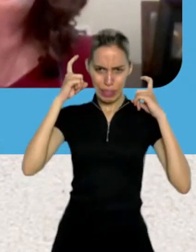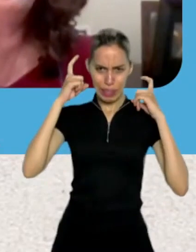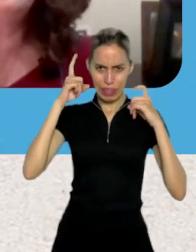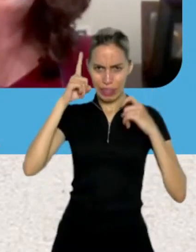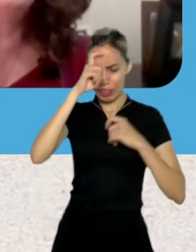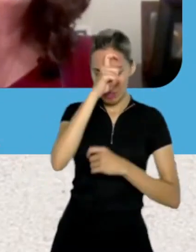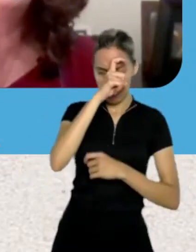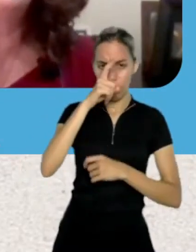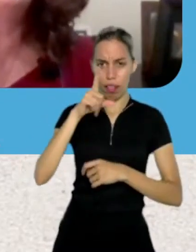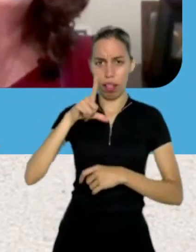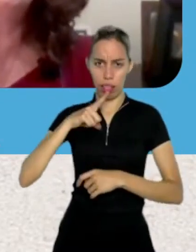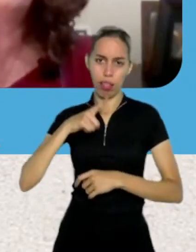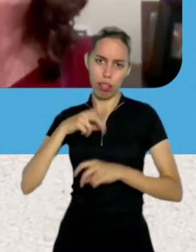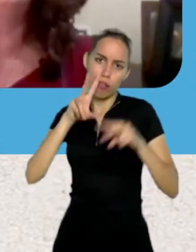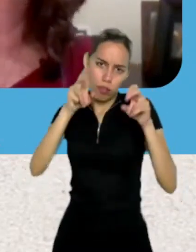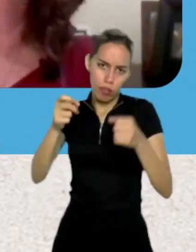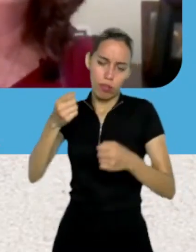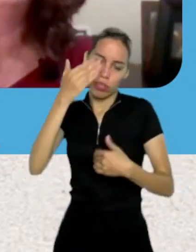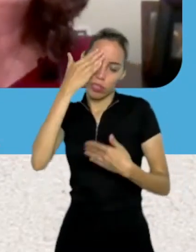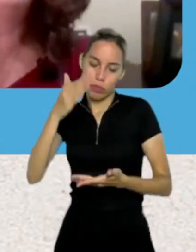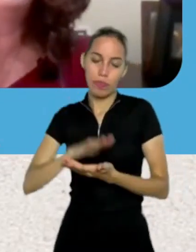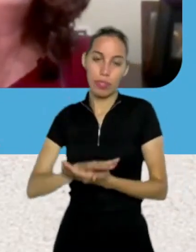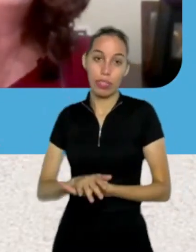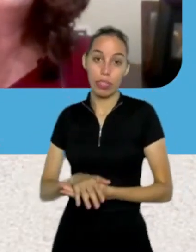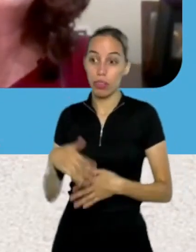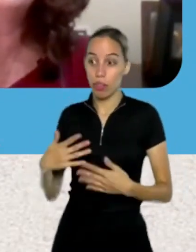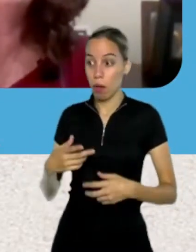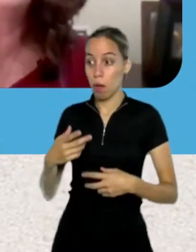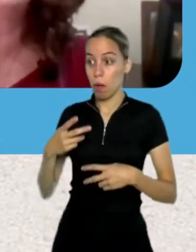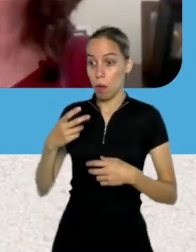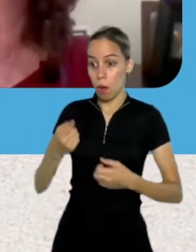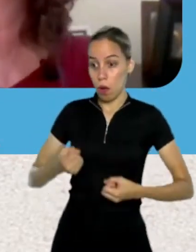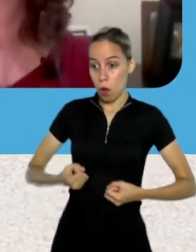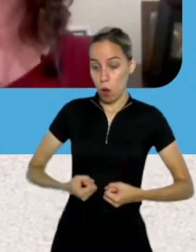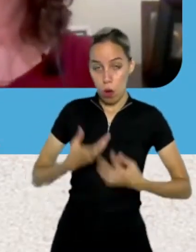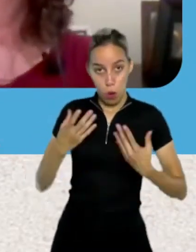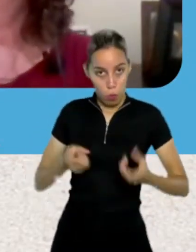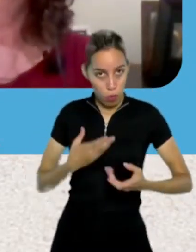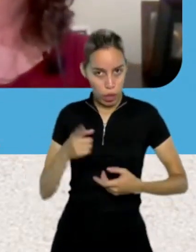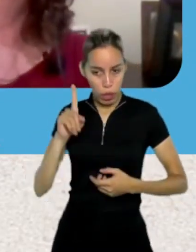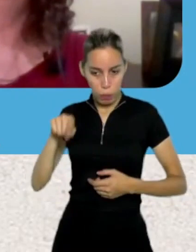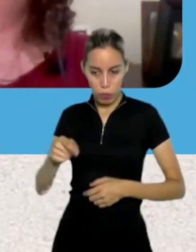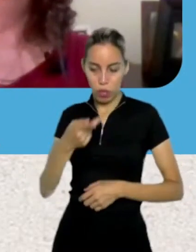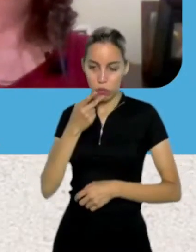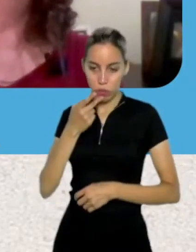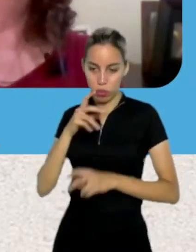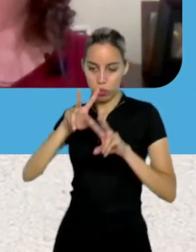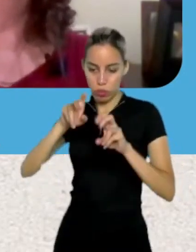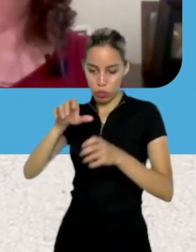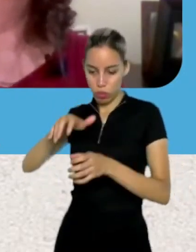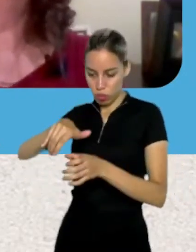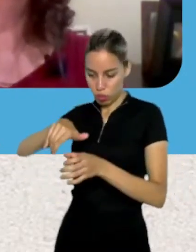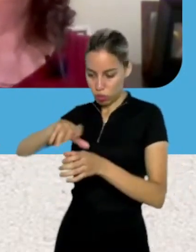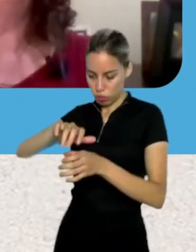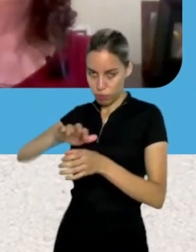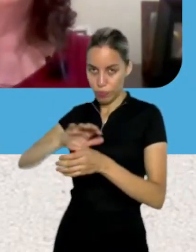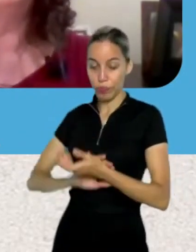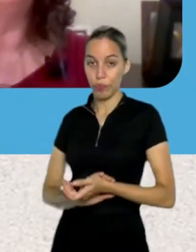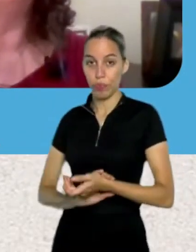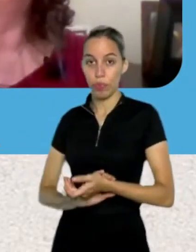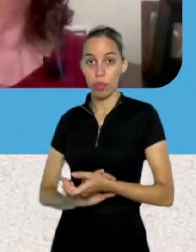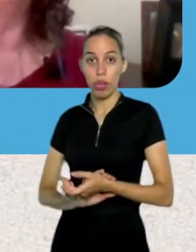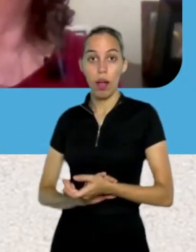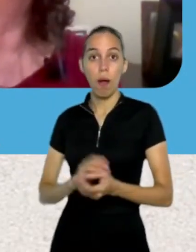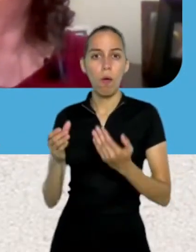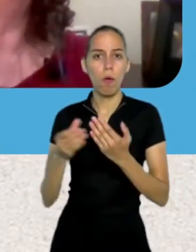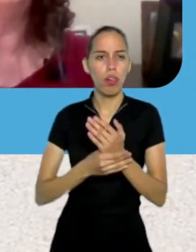Então, o poema que dá título ao livro, né? Ele tem essa inspiração. E aí o livro tinha outro nome,